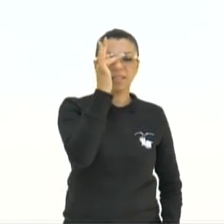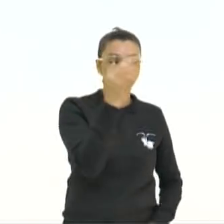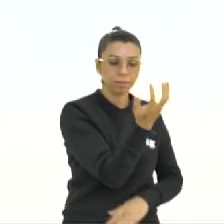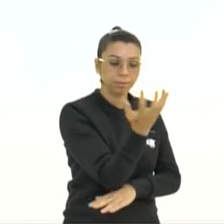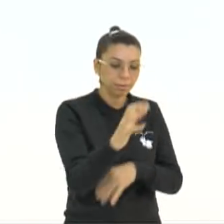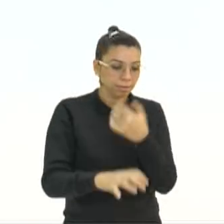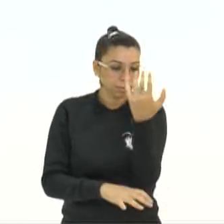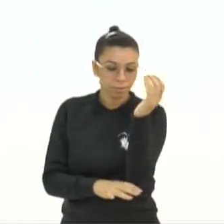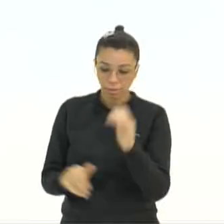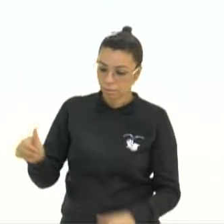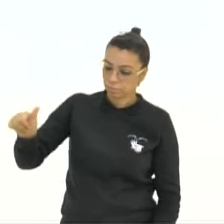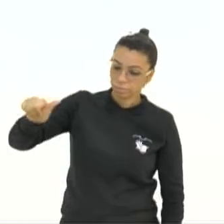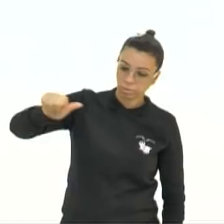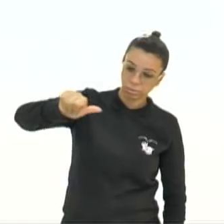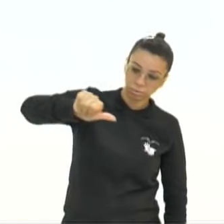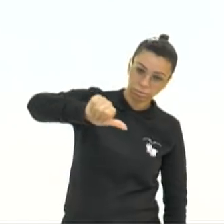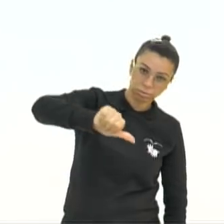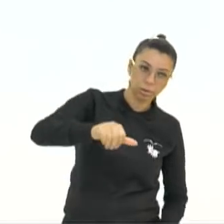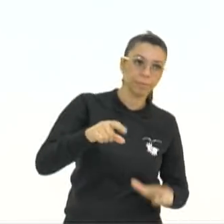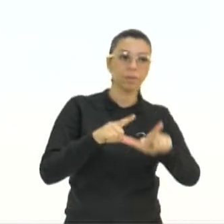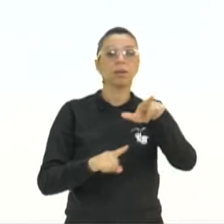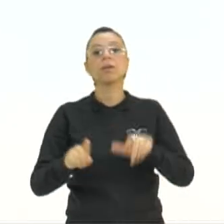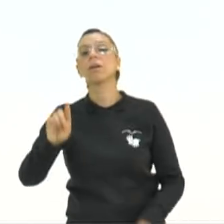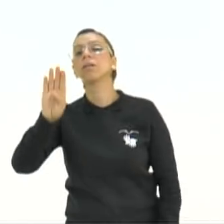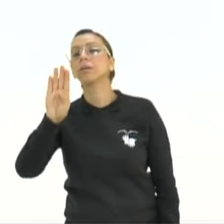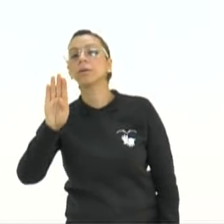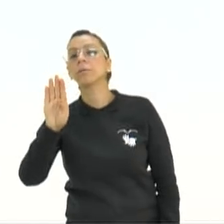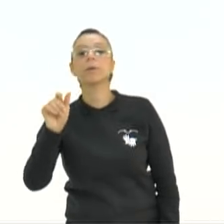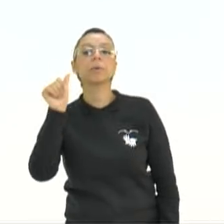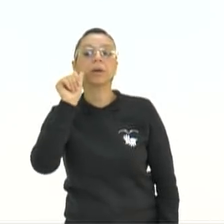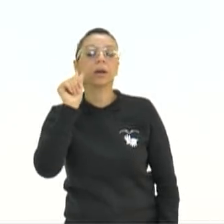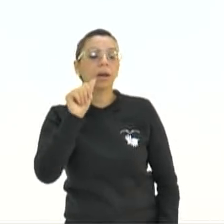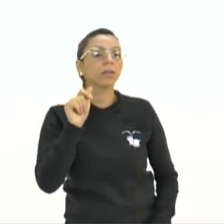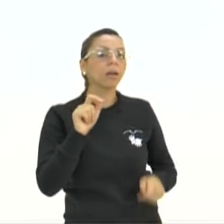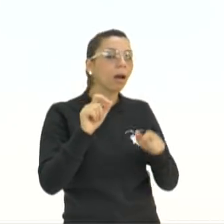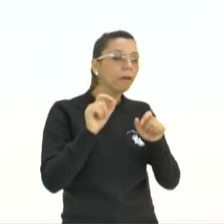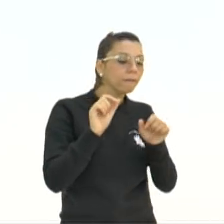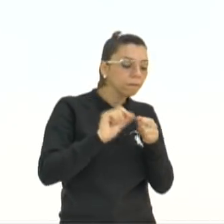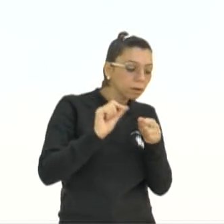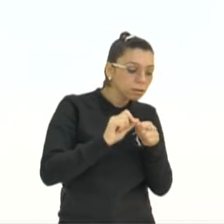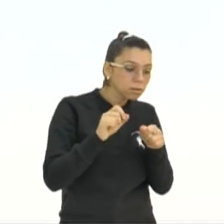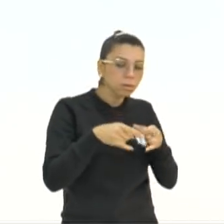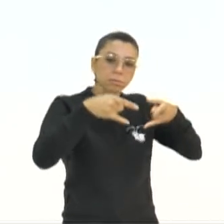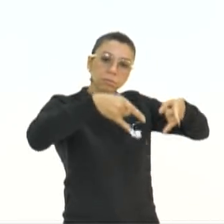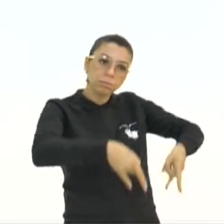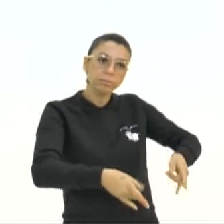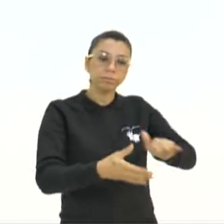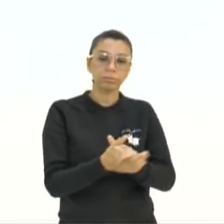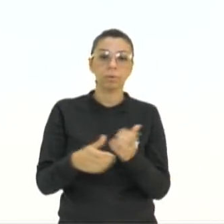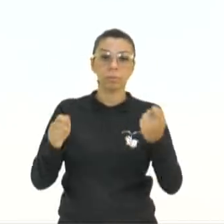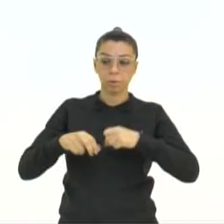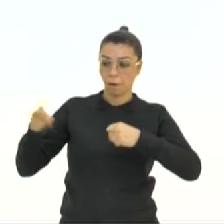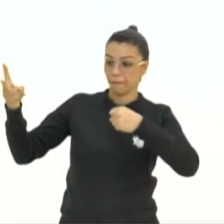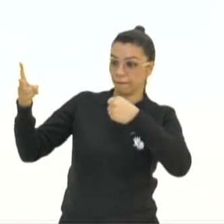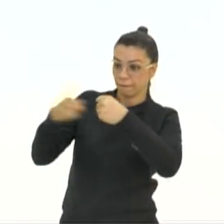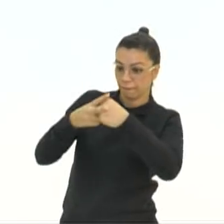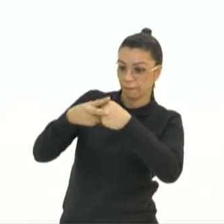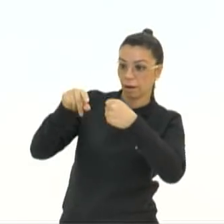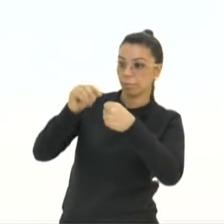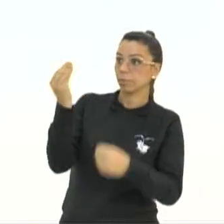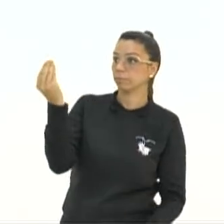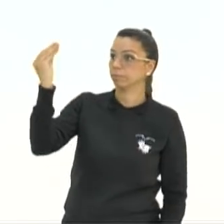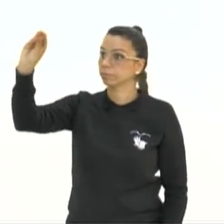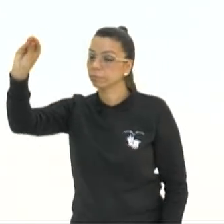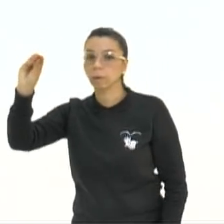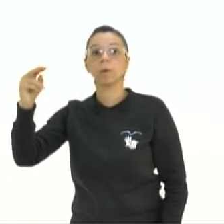Na letra B, o que ela está fazendo na cama? Responde aí, completa. Esse você vai completar com o verbo, não